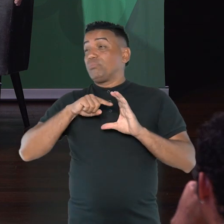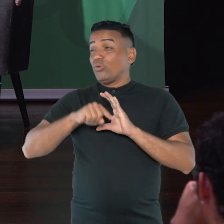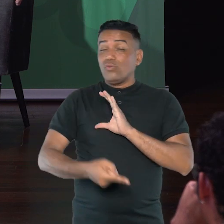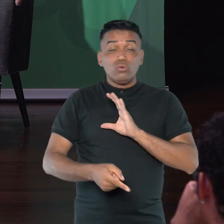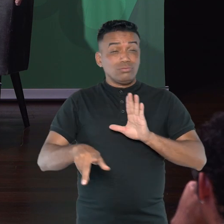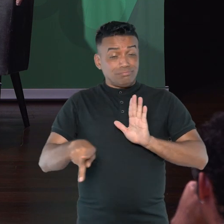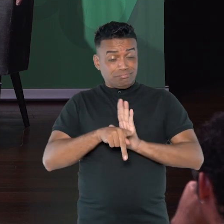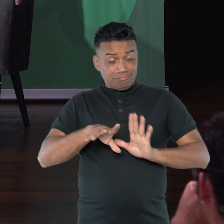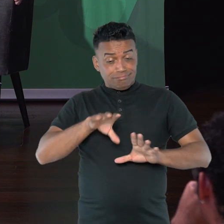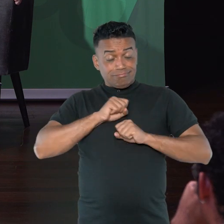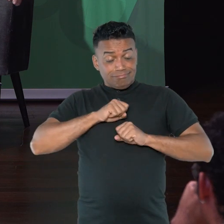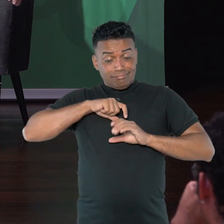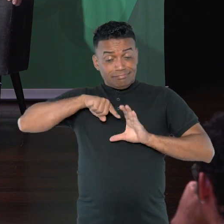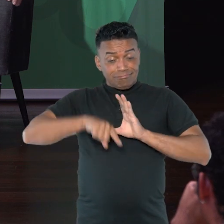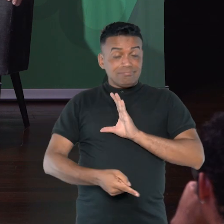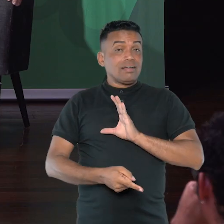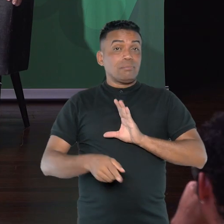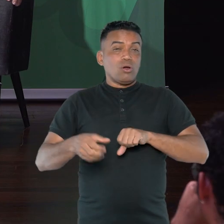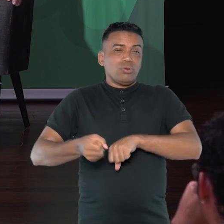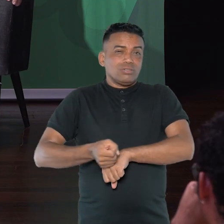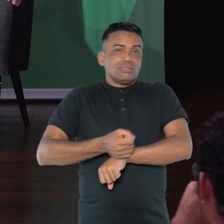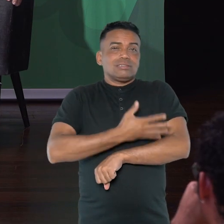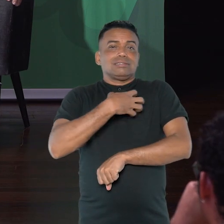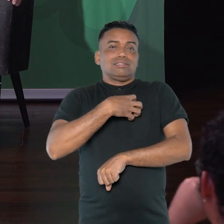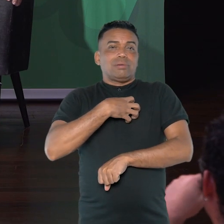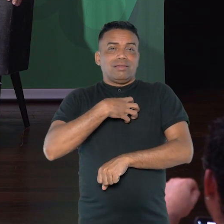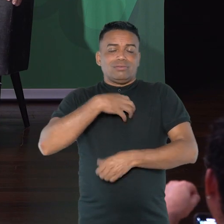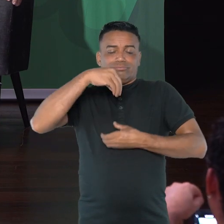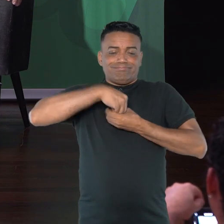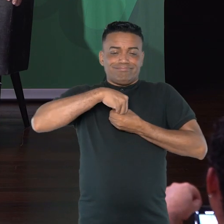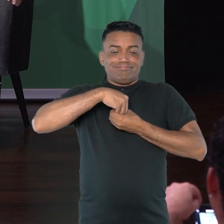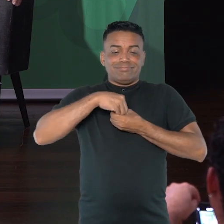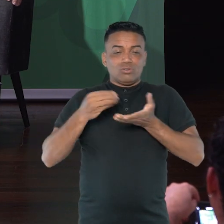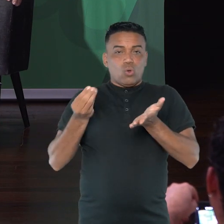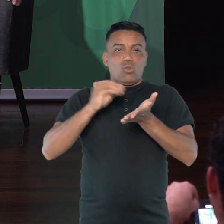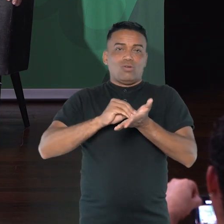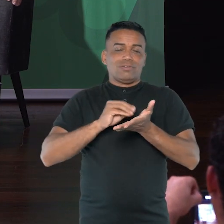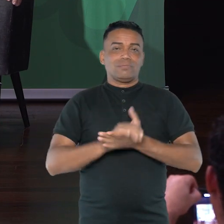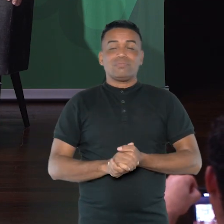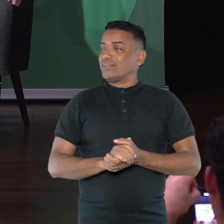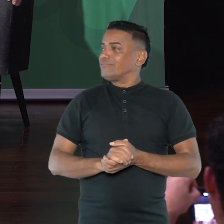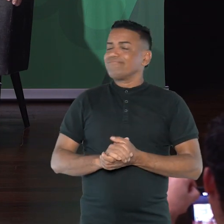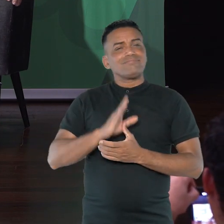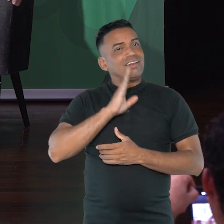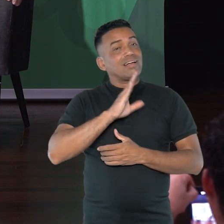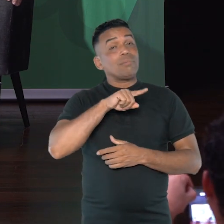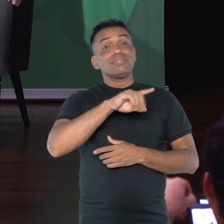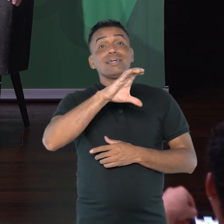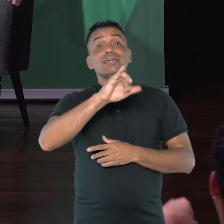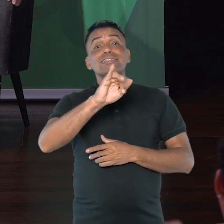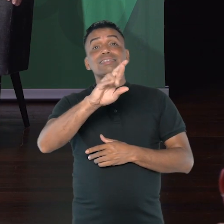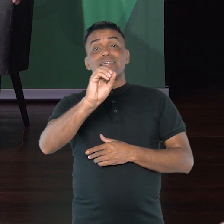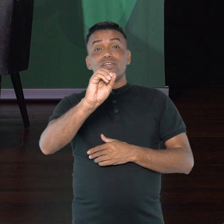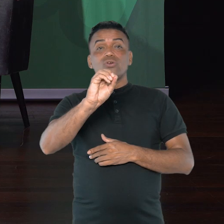mim provém e constitui a parte mais íntima de minha substância. Legal, né? Só que é do Ciro dos Anjos, não é